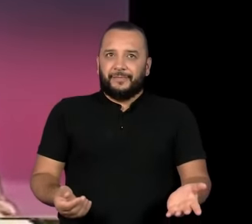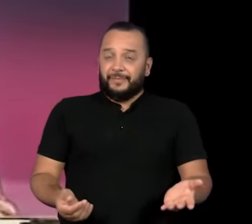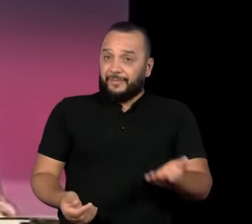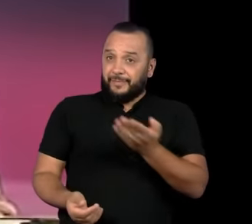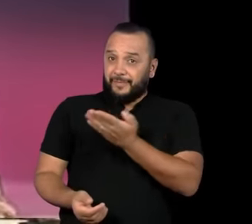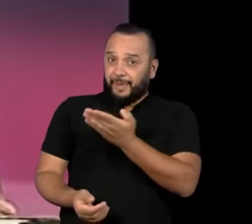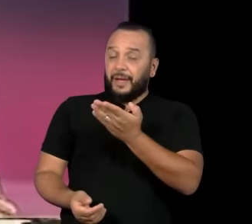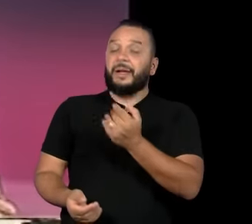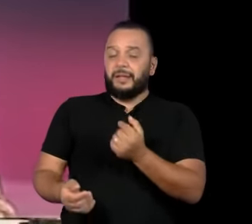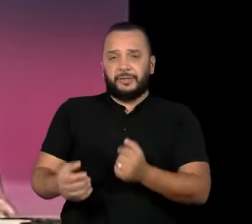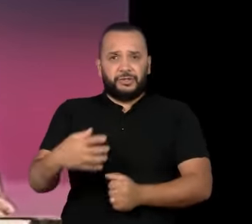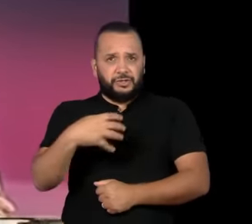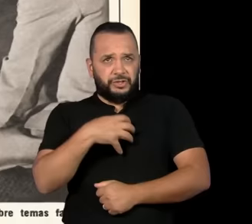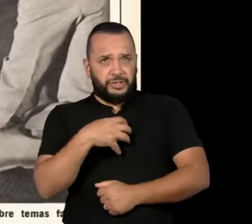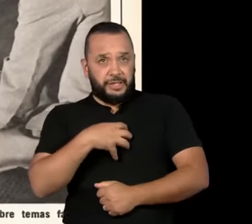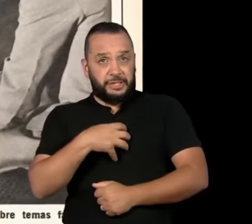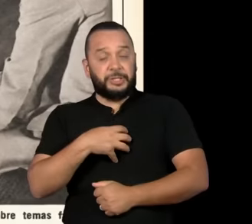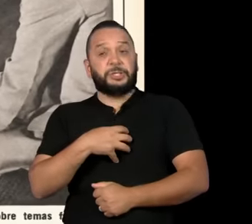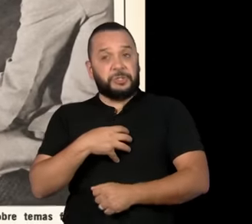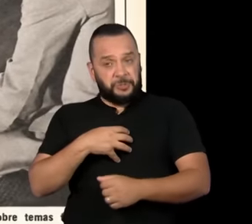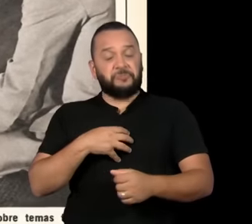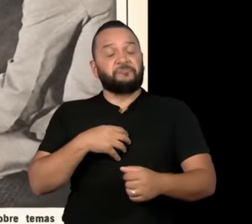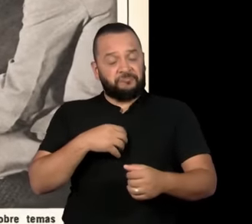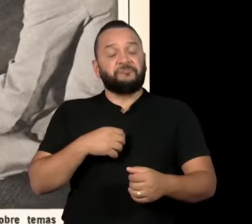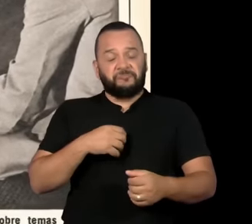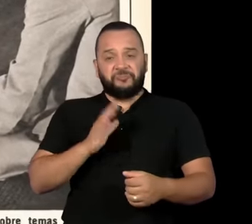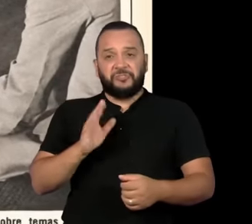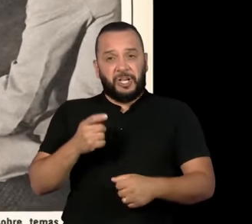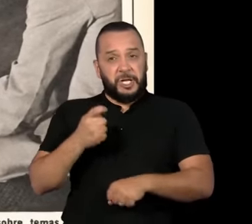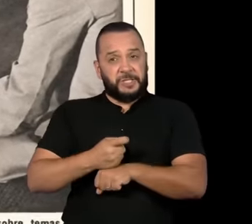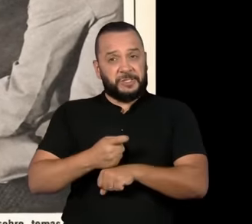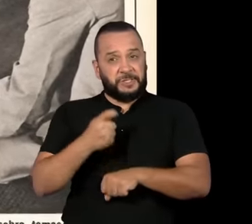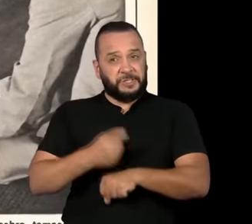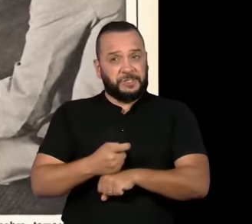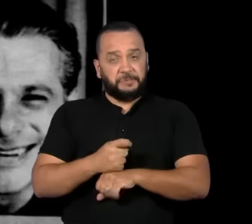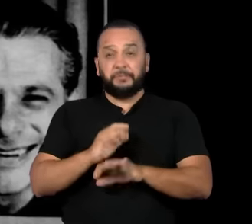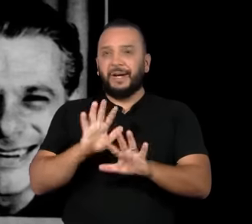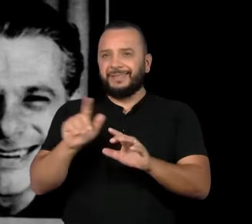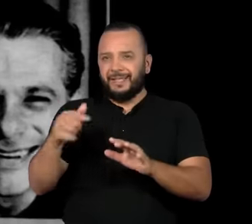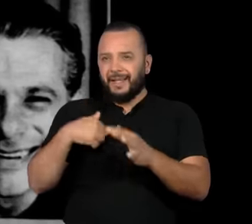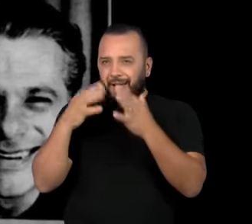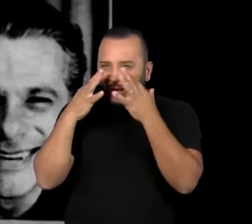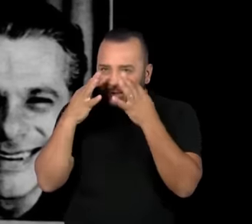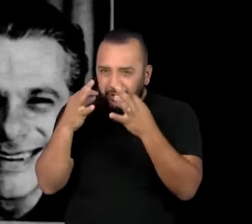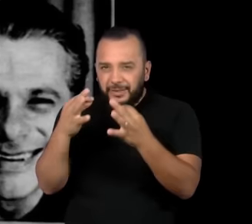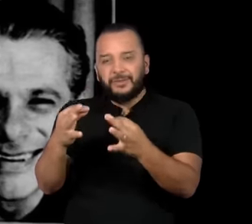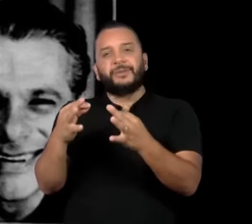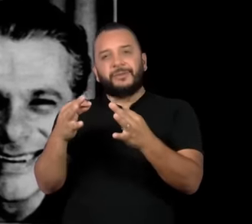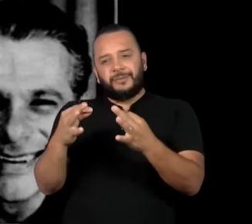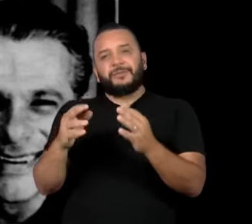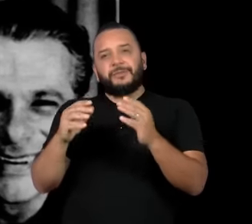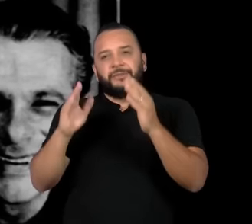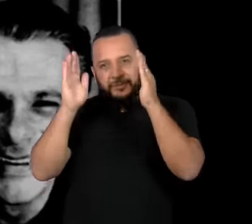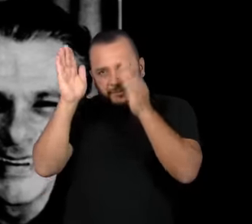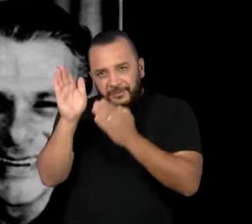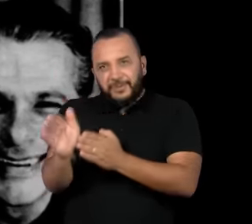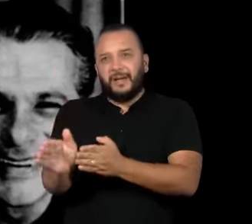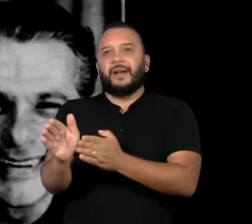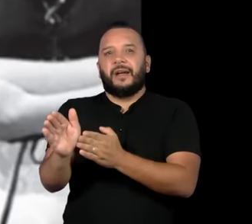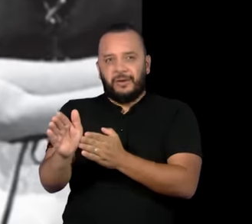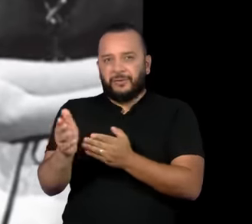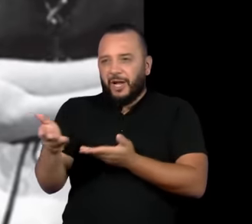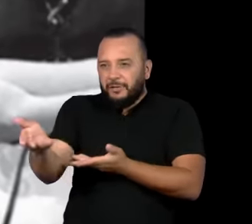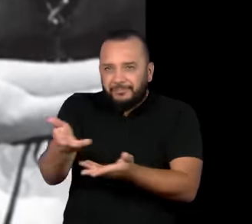Conhecido por seu temperamento difícil, Vietri era também atencioso, fiel e parceiro na relação com